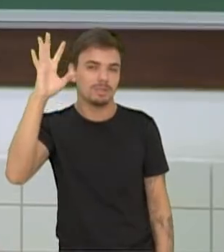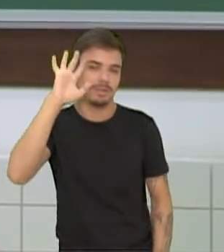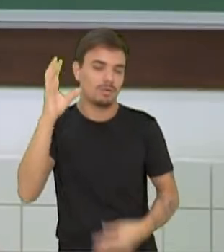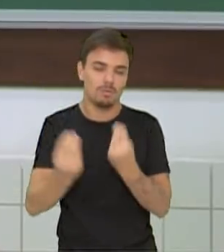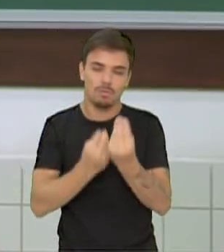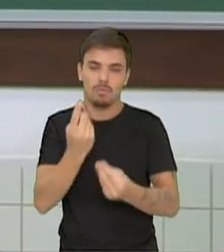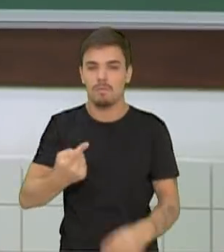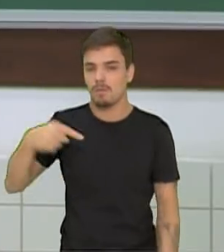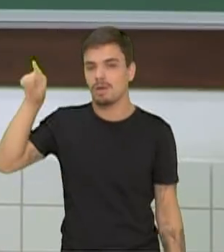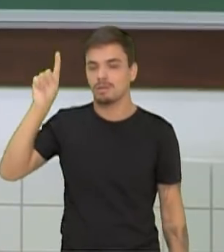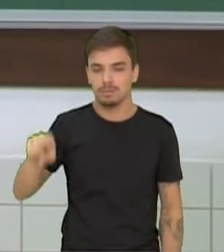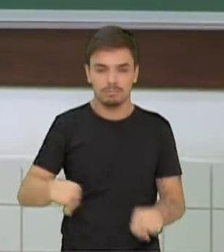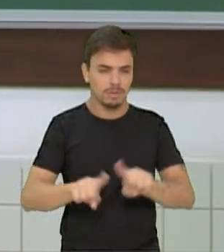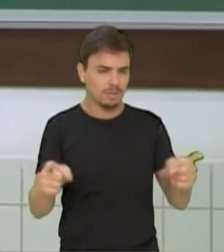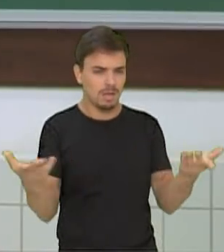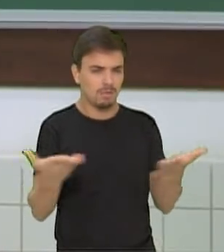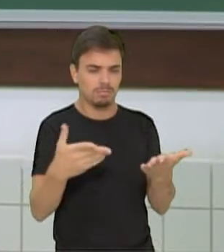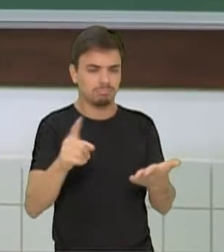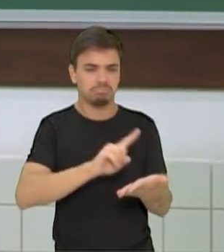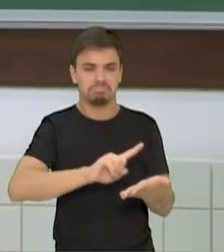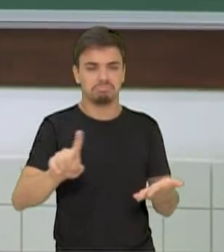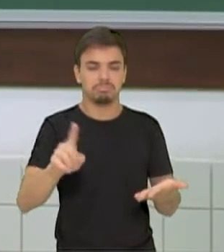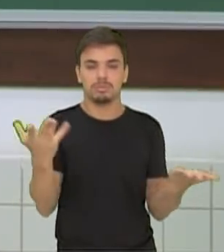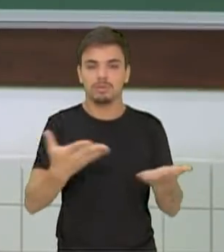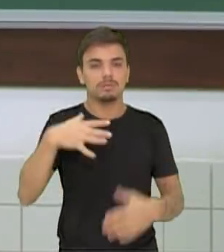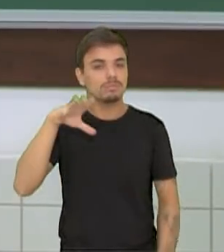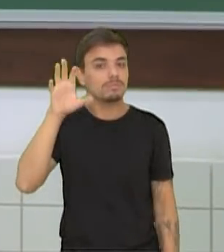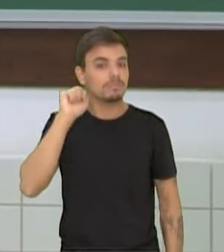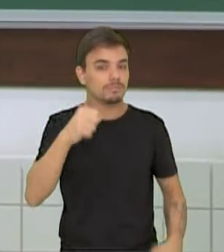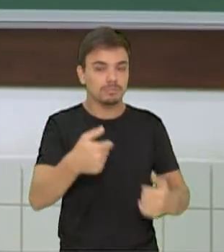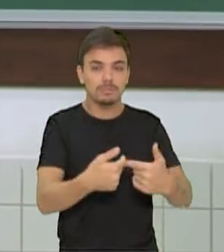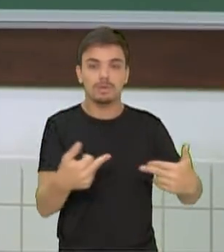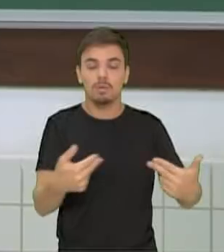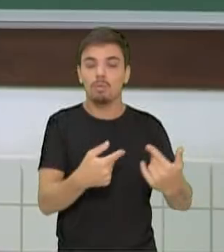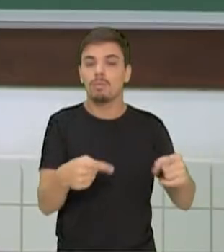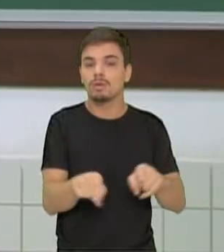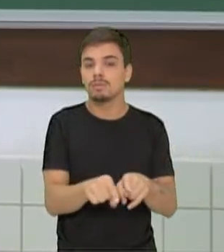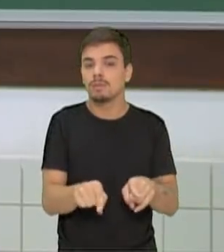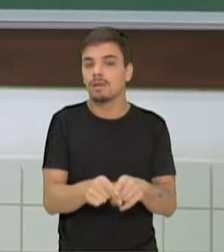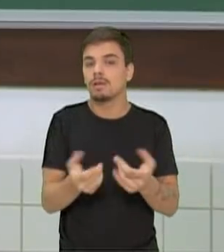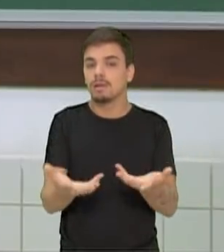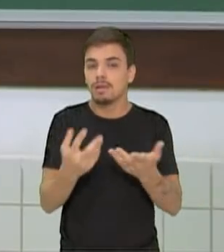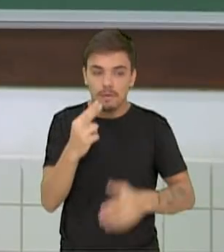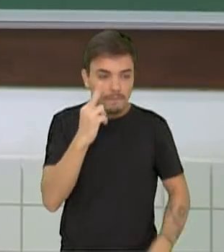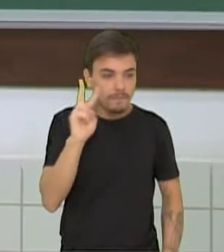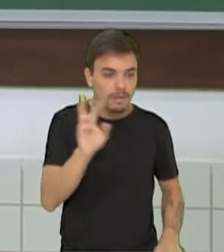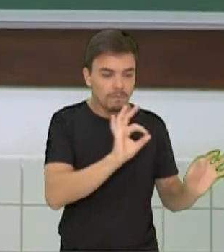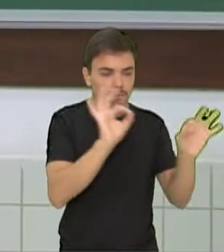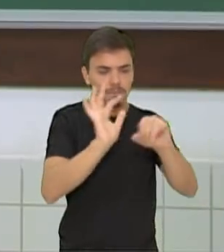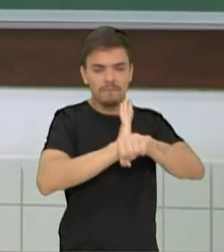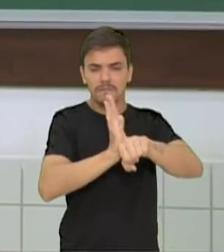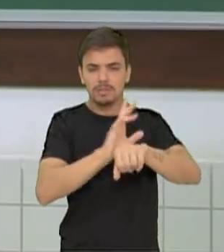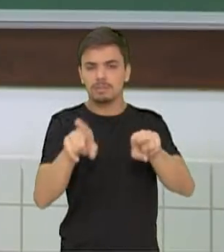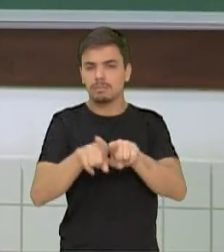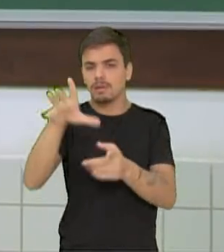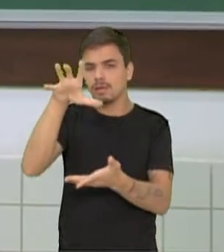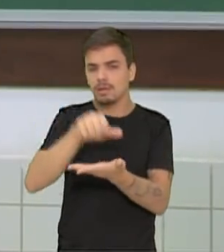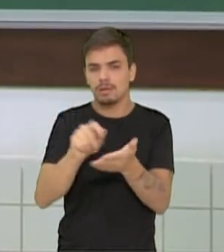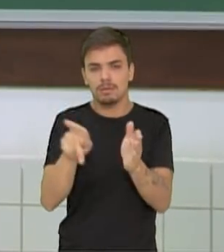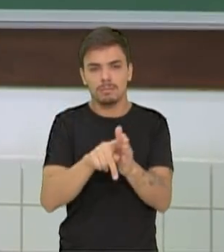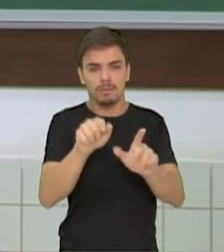como que era. E agora não, você quer ouvir alguma coisa, quer assistir algum vídeo, escreve lá